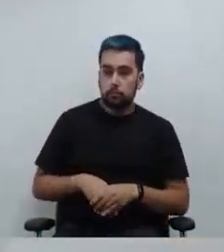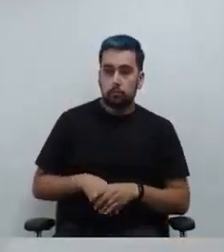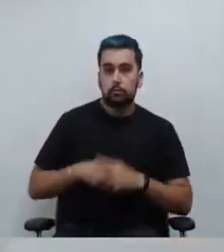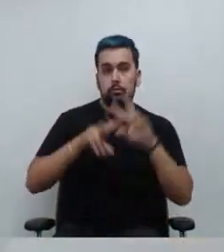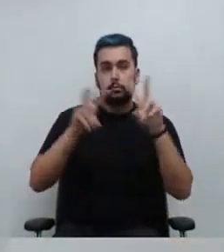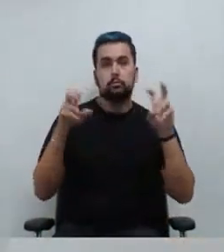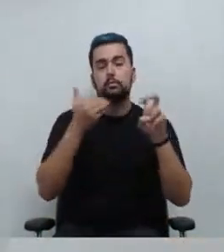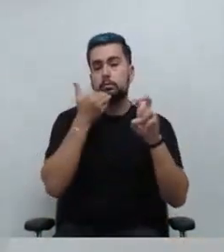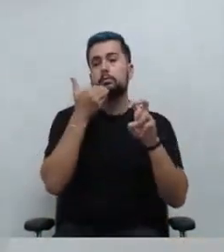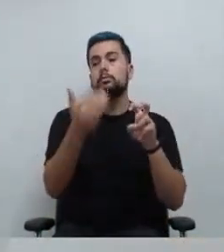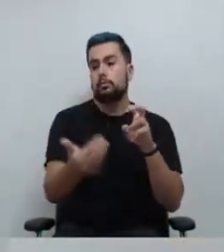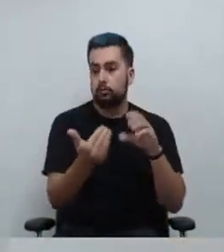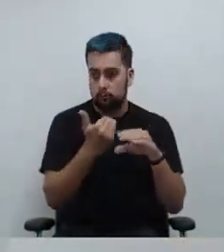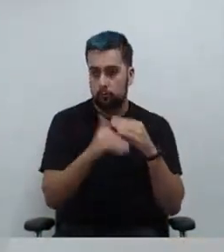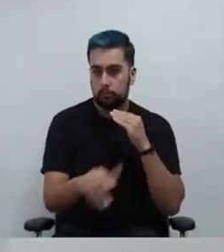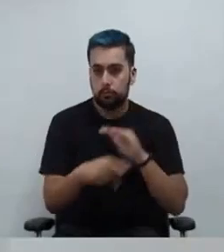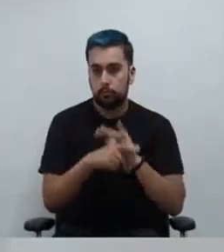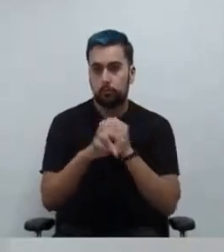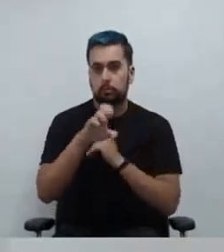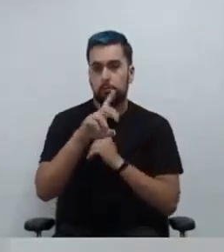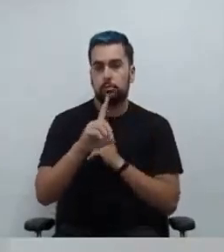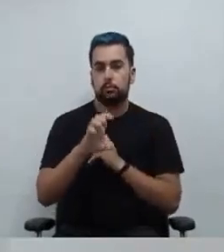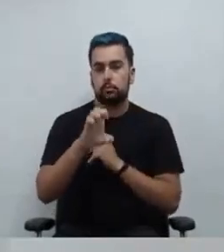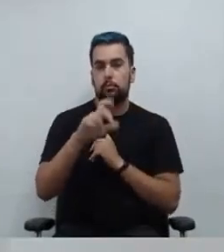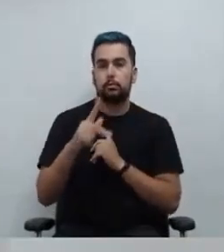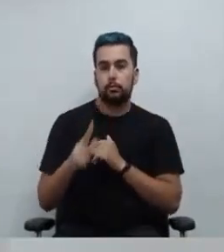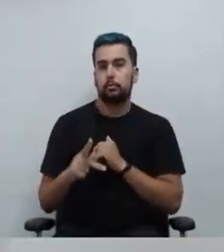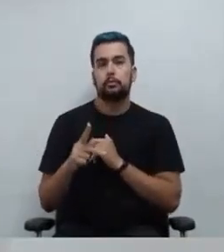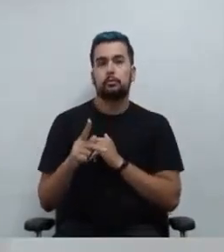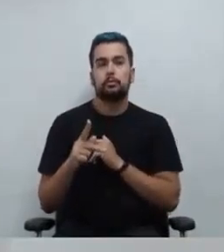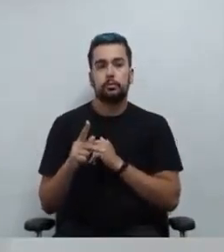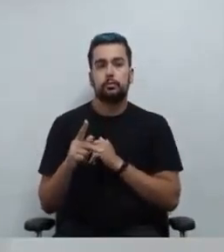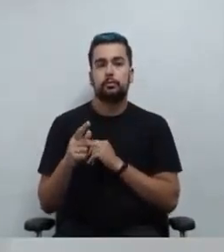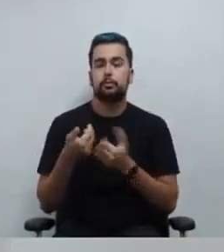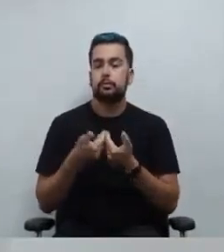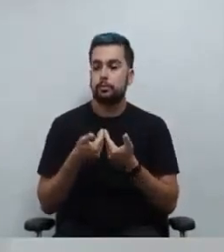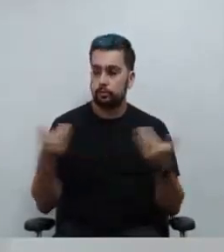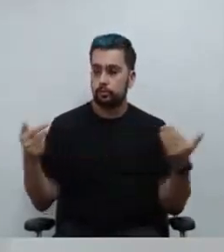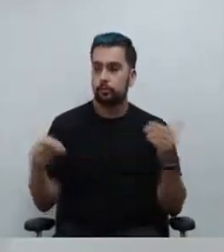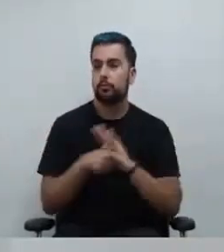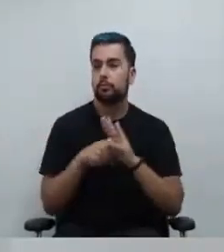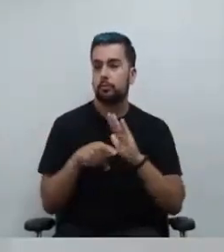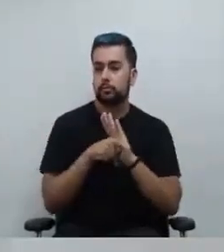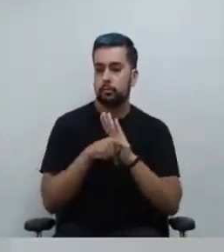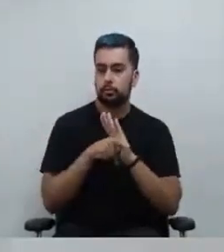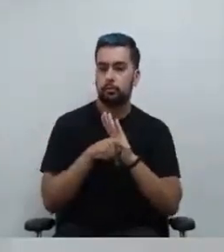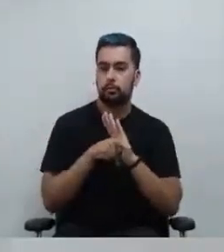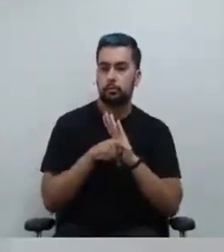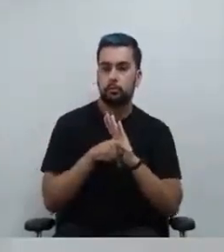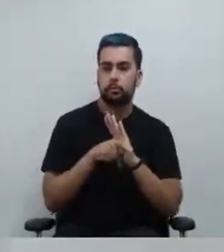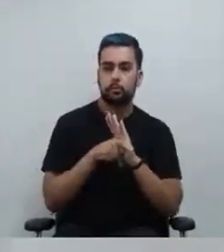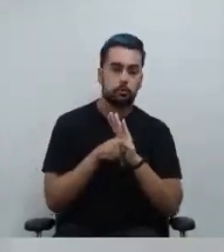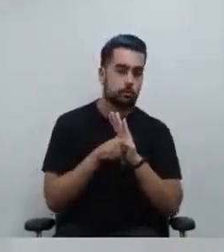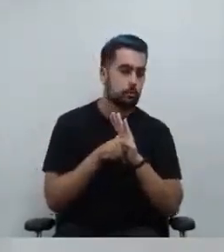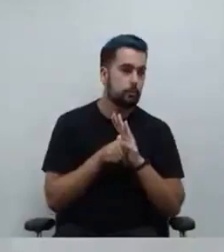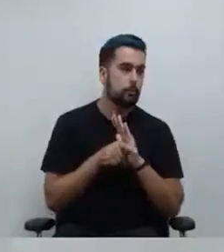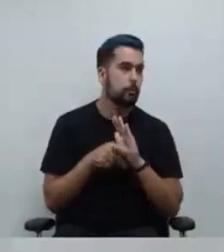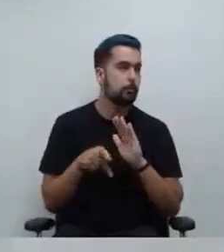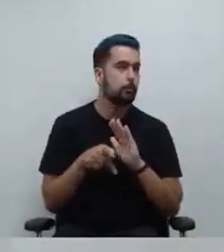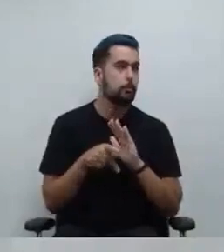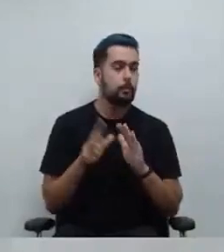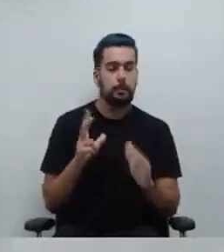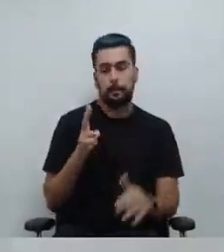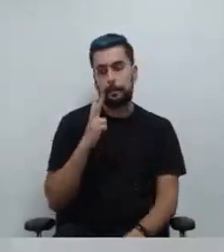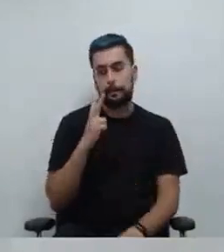Trata-se de pedido encaminhado pela EDEP de tornar sem efeito o afastamento, mediante justificativa por motivos